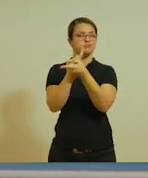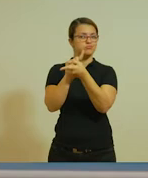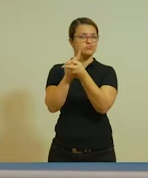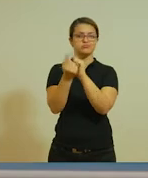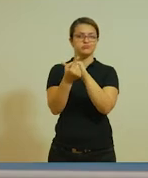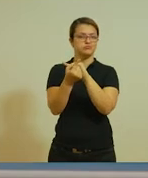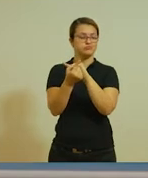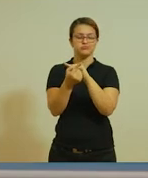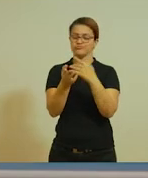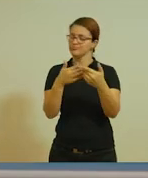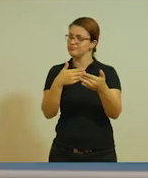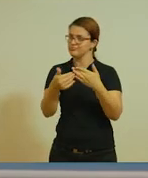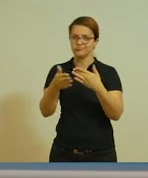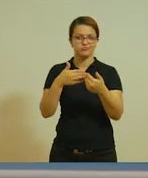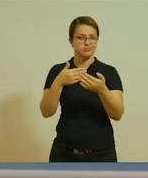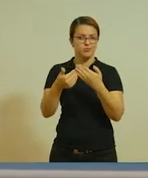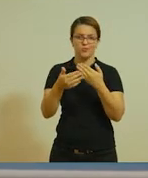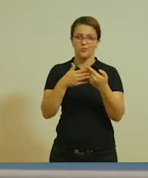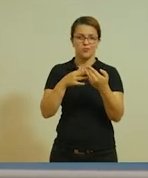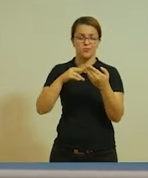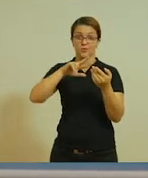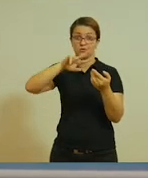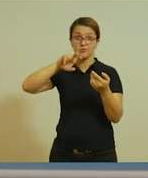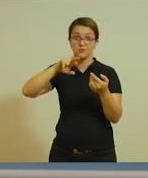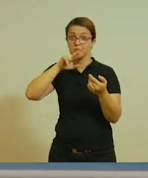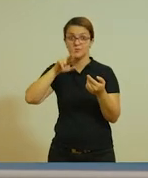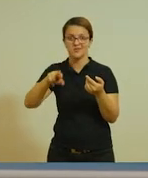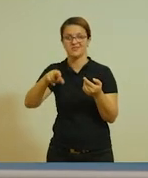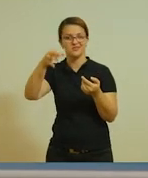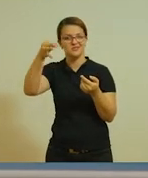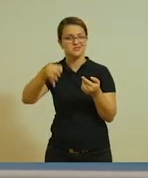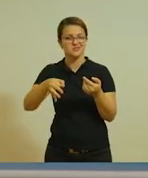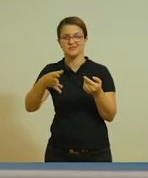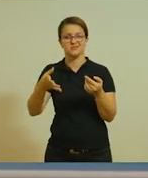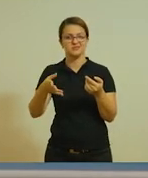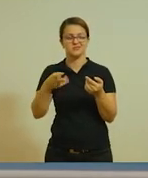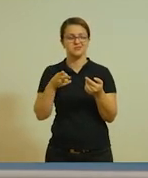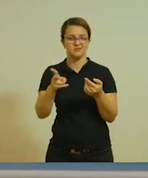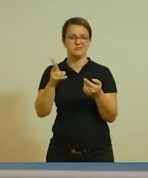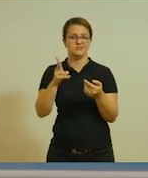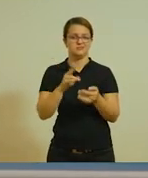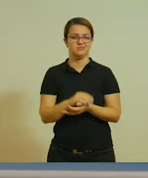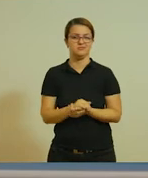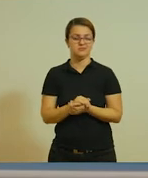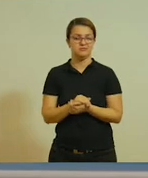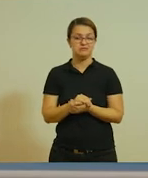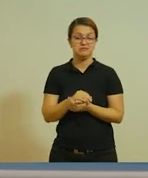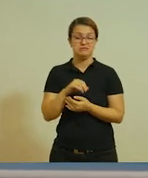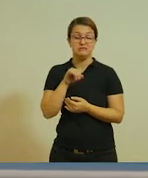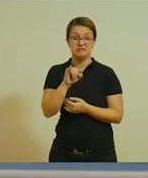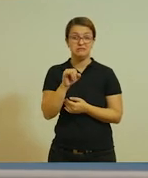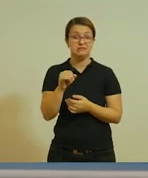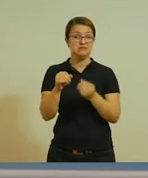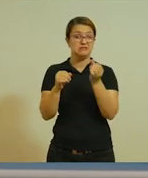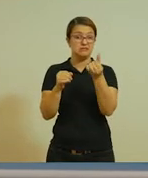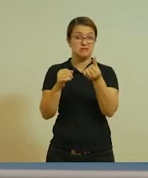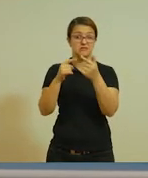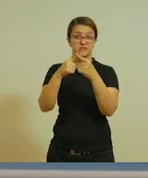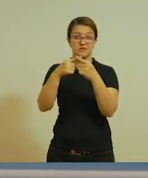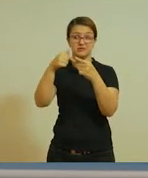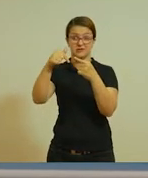altera o produto. Ou seja, a ordem dos números do meu cálculo, ele não interfere no meu resultado. Então, se 6 vezes